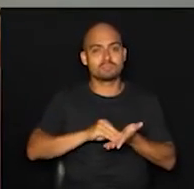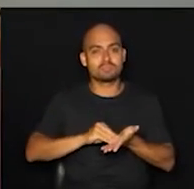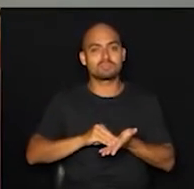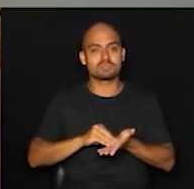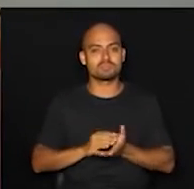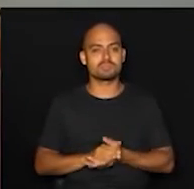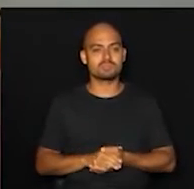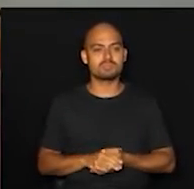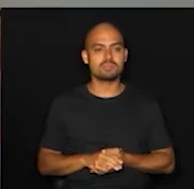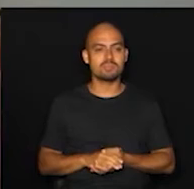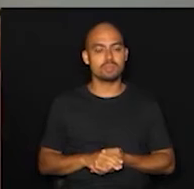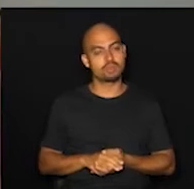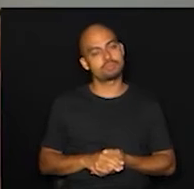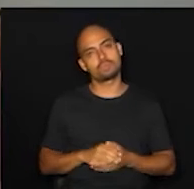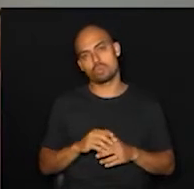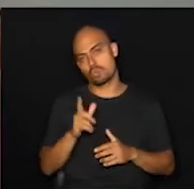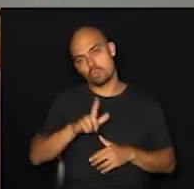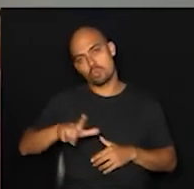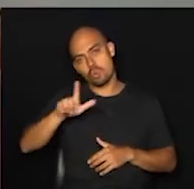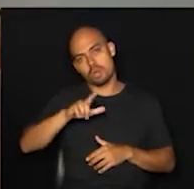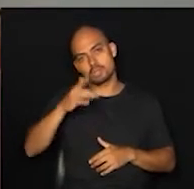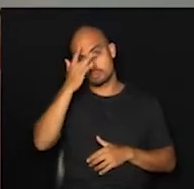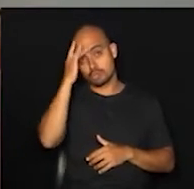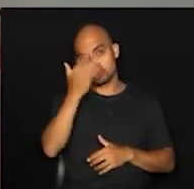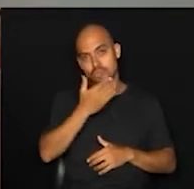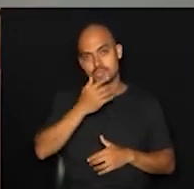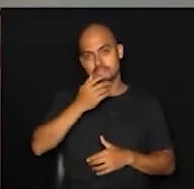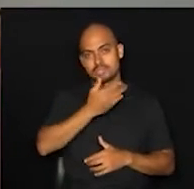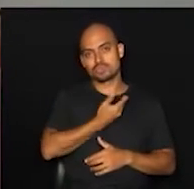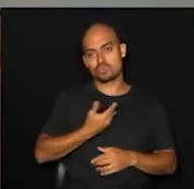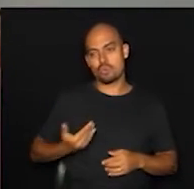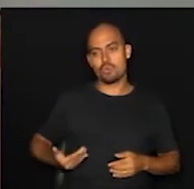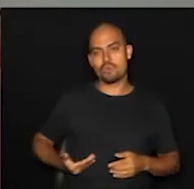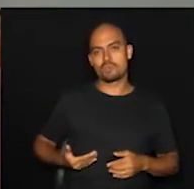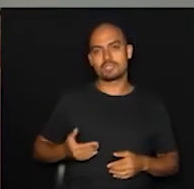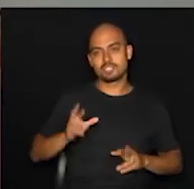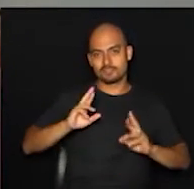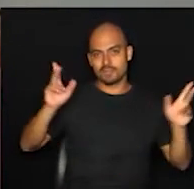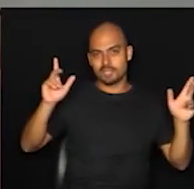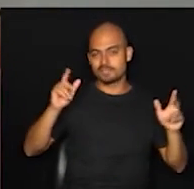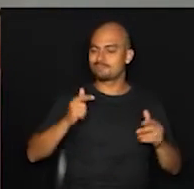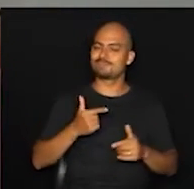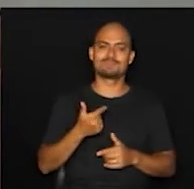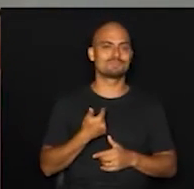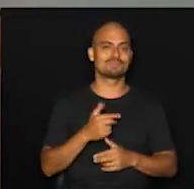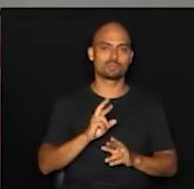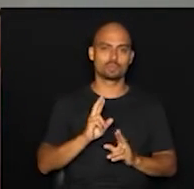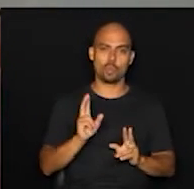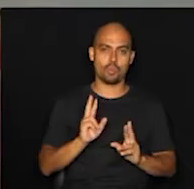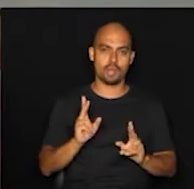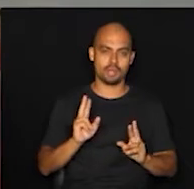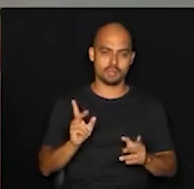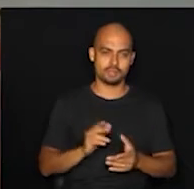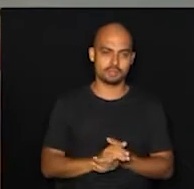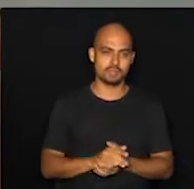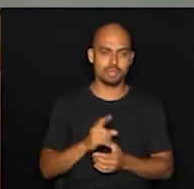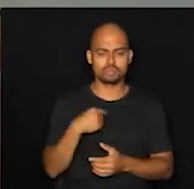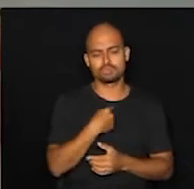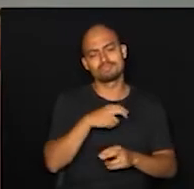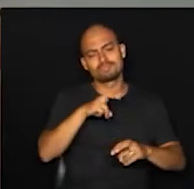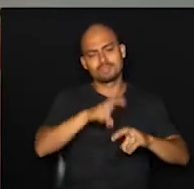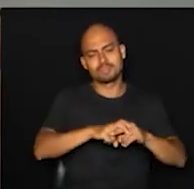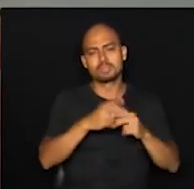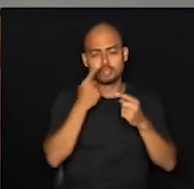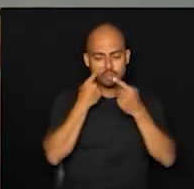E aí, claro, os governantes não são diferentes, né, dos brasileiros. Claro, a gente tentou, a gente chorou, mas existe uma